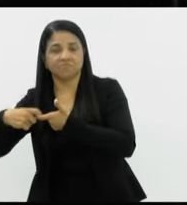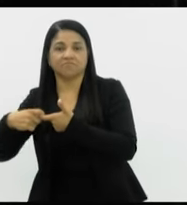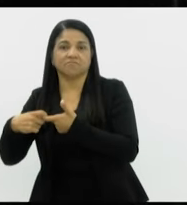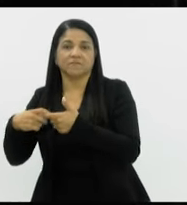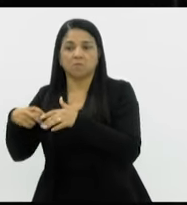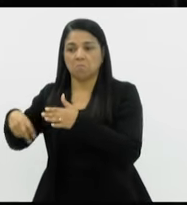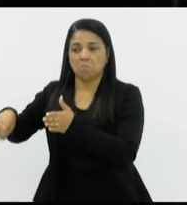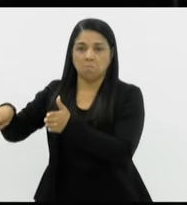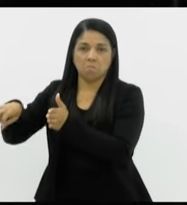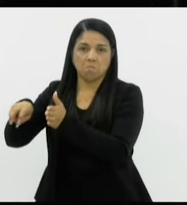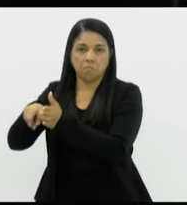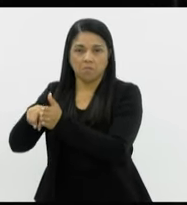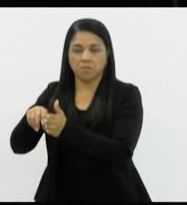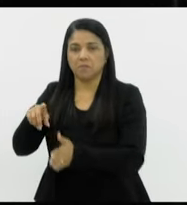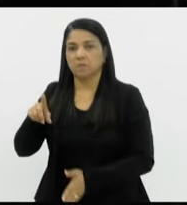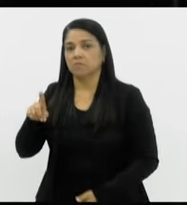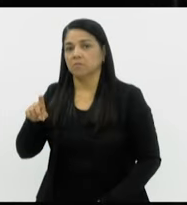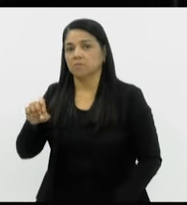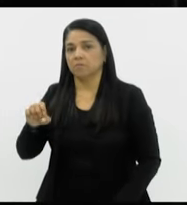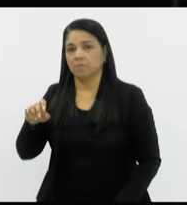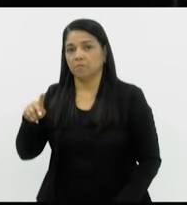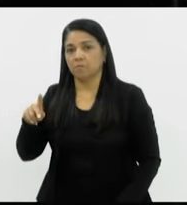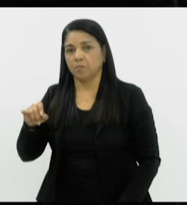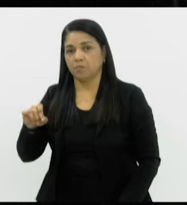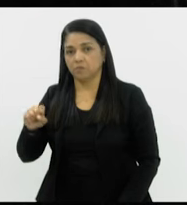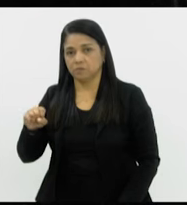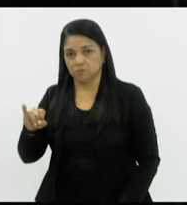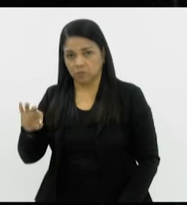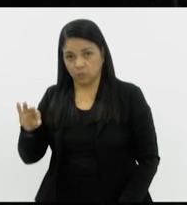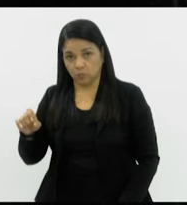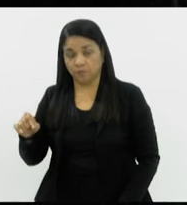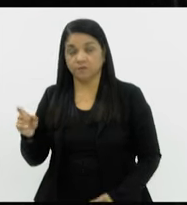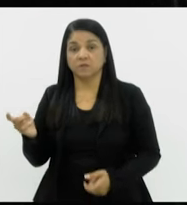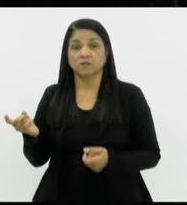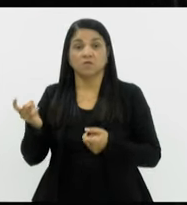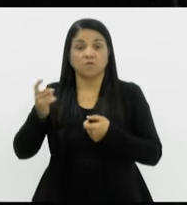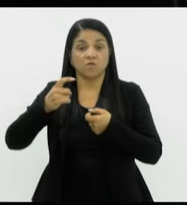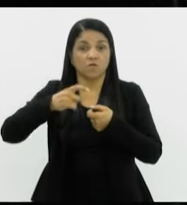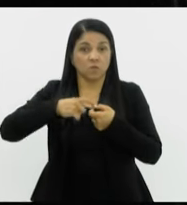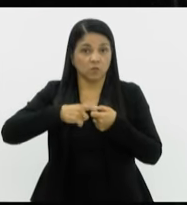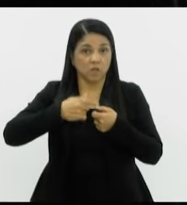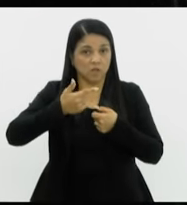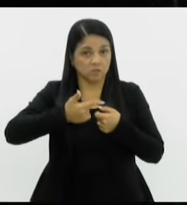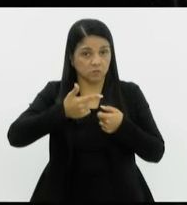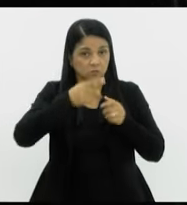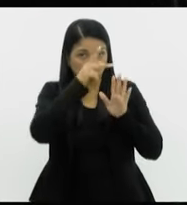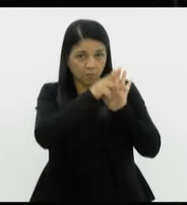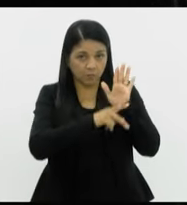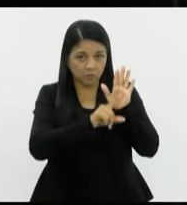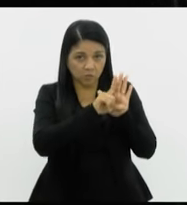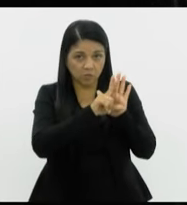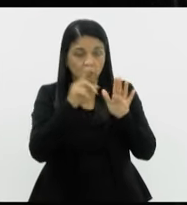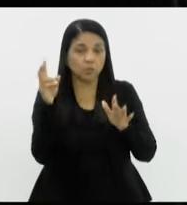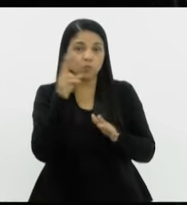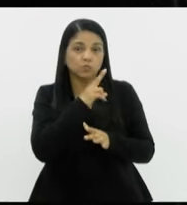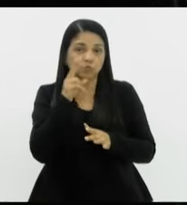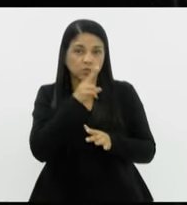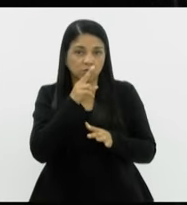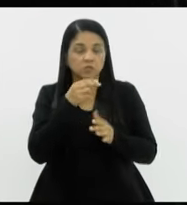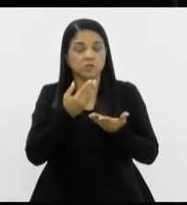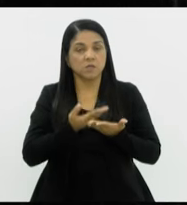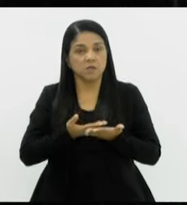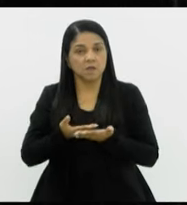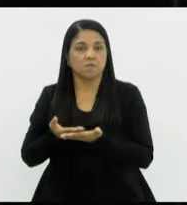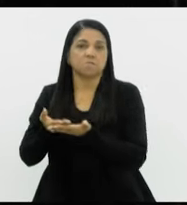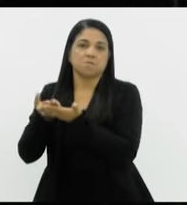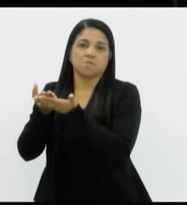depósito. Então, daí a urgência de voltar em segunda e celeremente ser